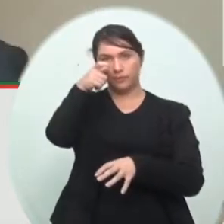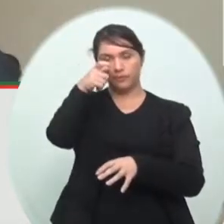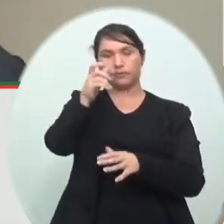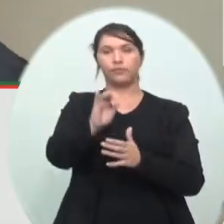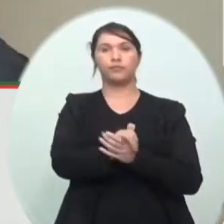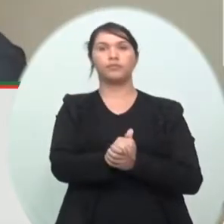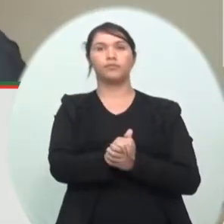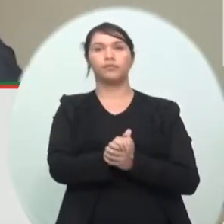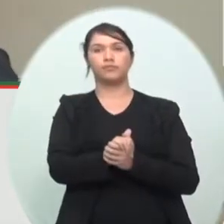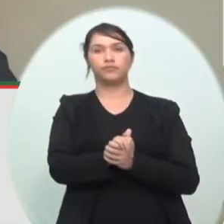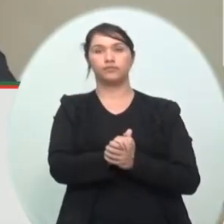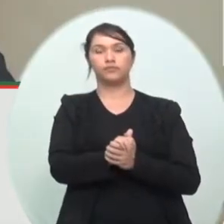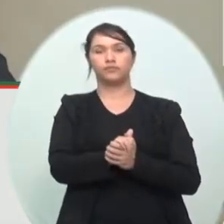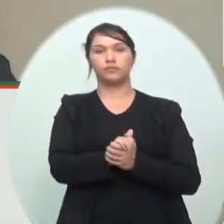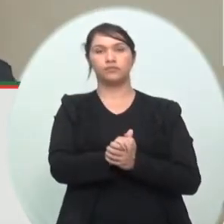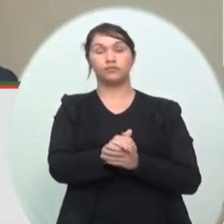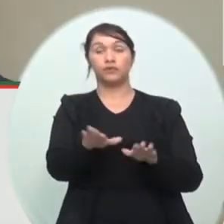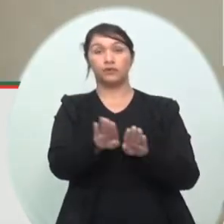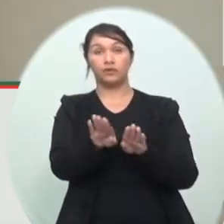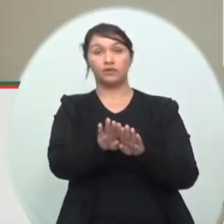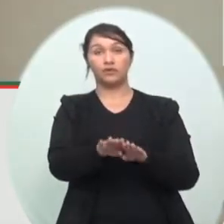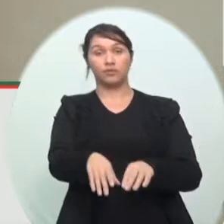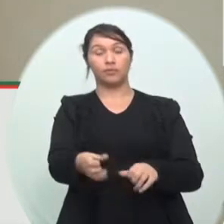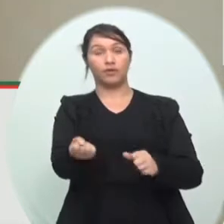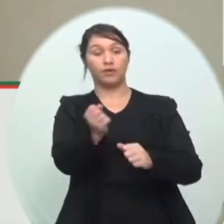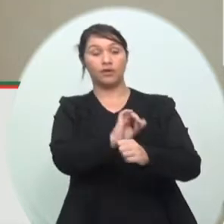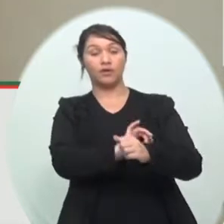às pessoas que assistem essa sessão via internet.